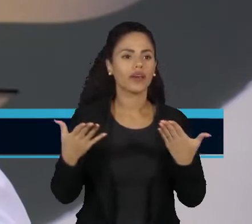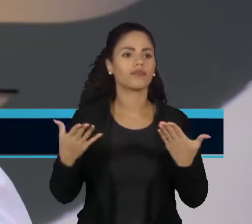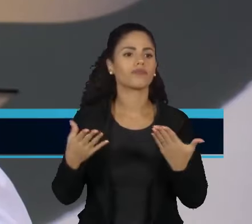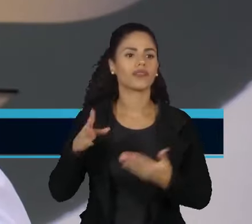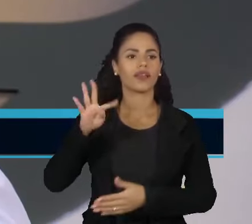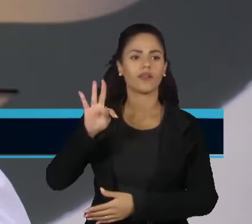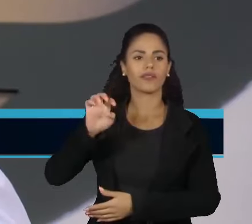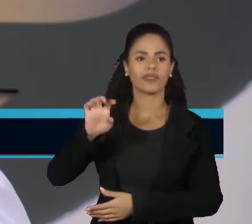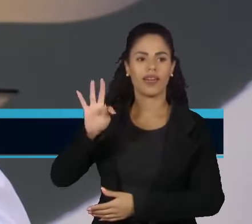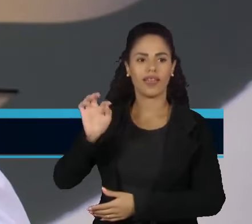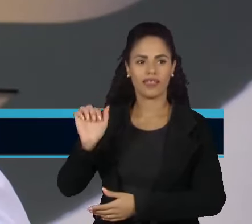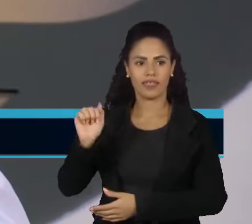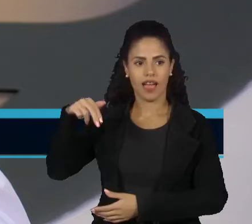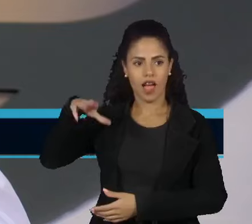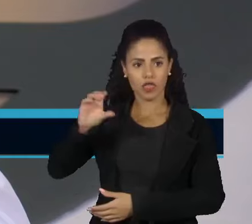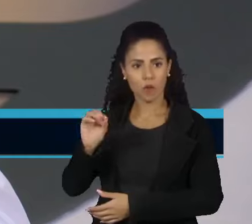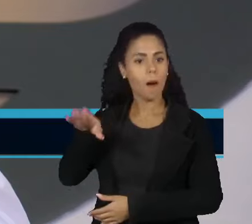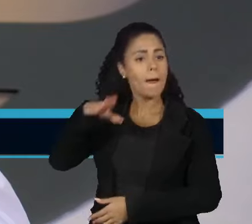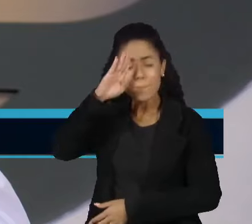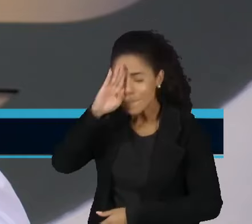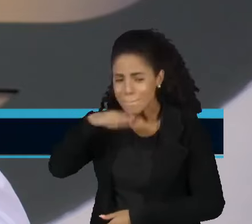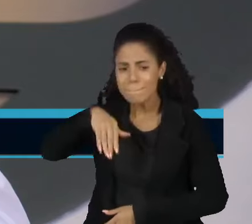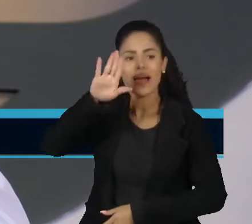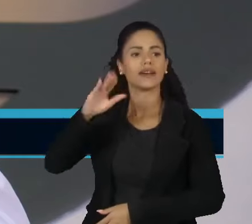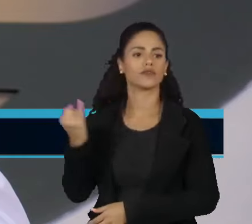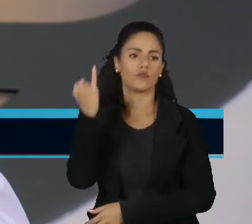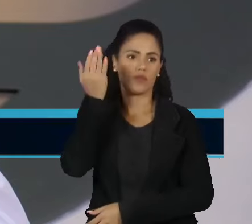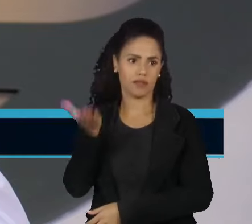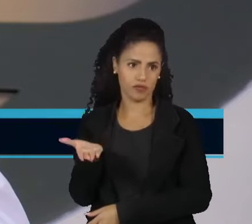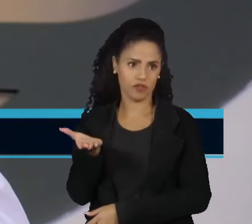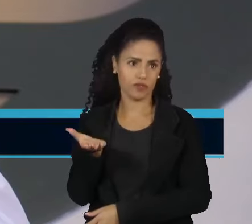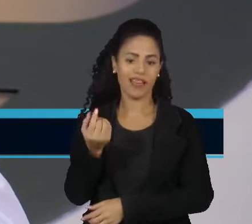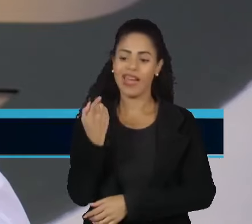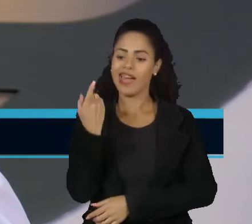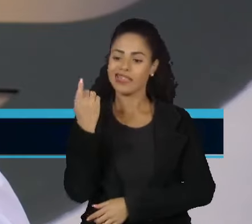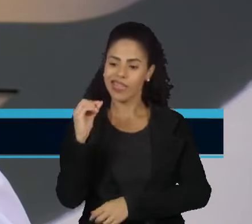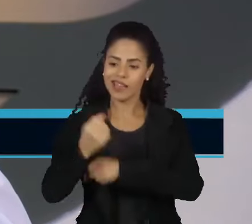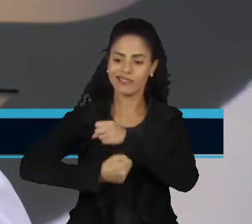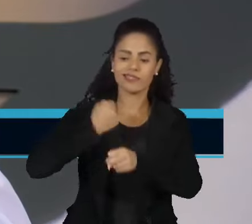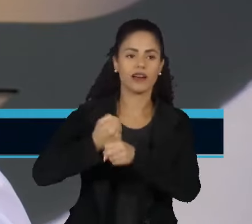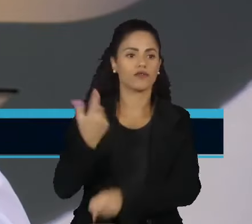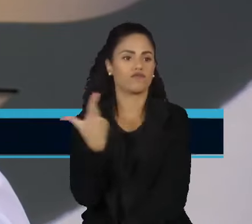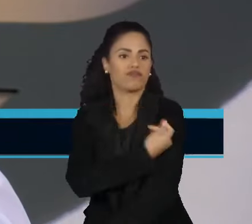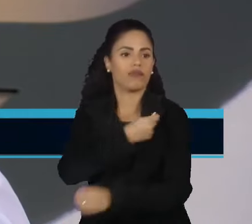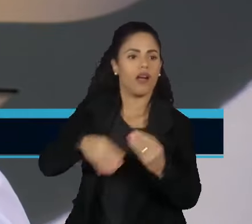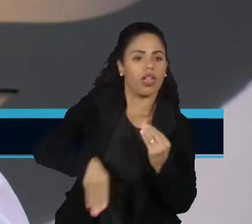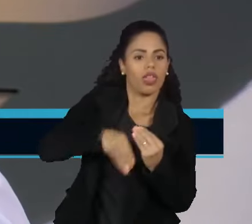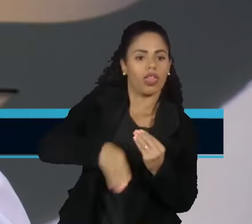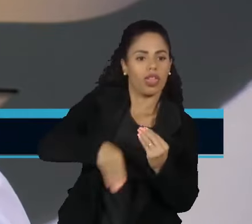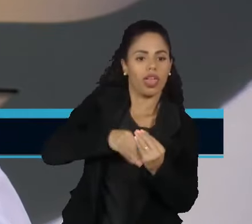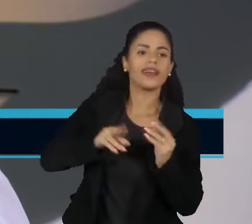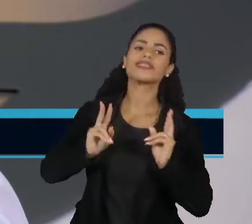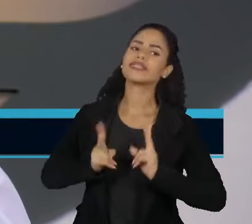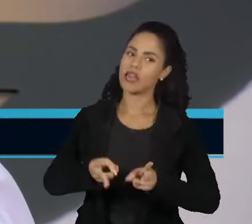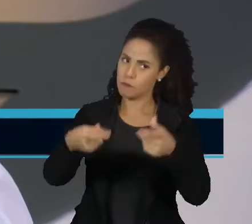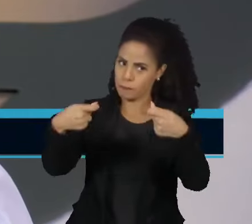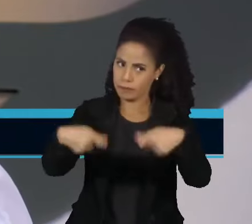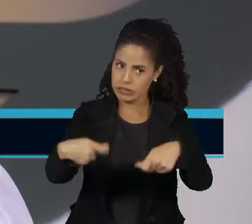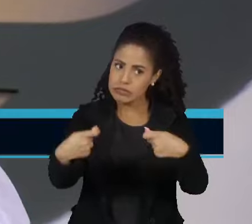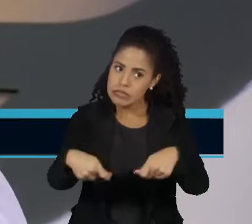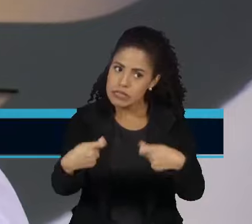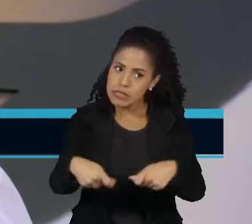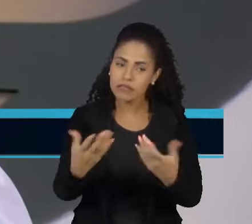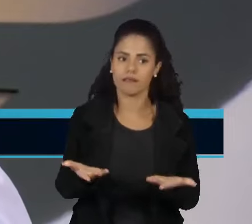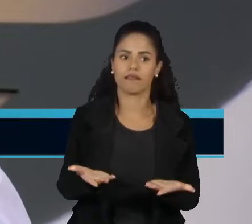tétano. Tétano é uma vacina que a gente tem que tomar o reforço de 10 em 10 anos. Ninguém aqui tomou o reforço de 10 em 10 anos, porque